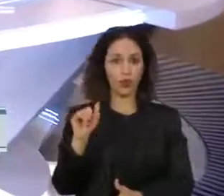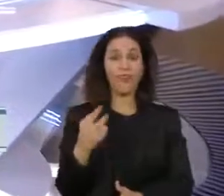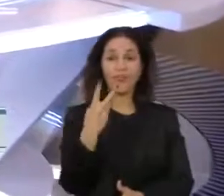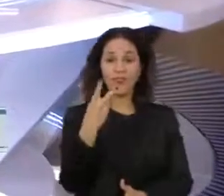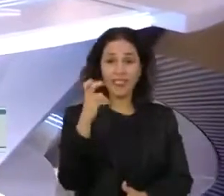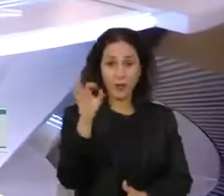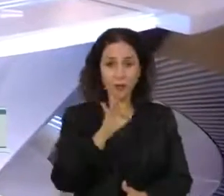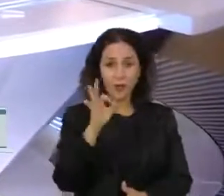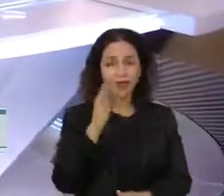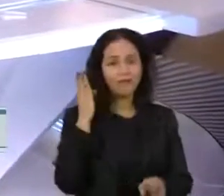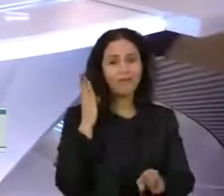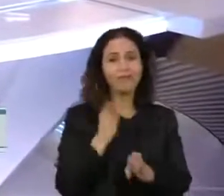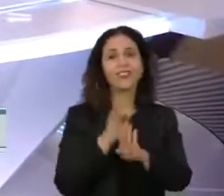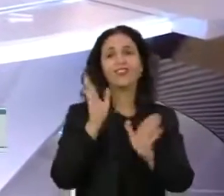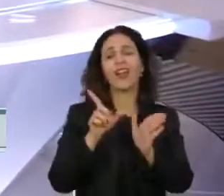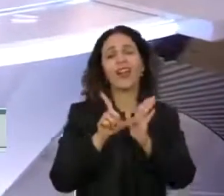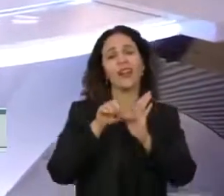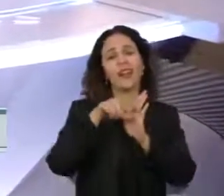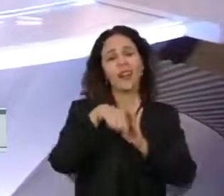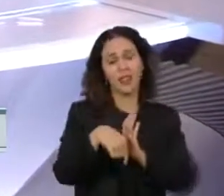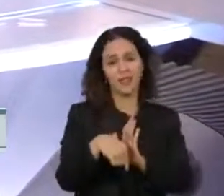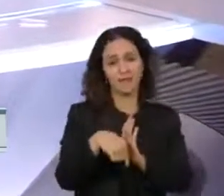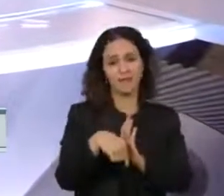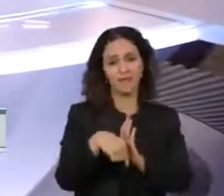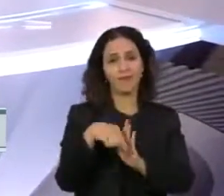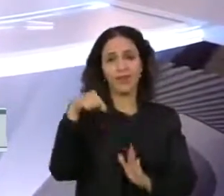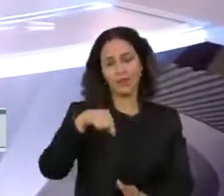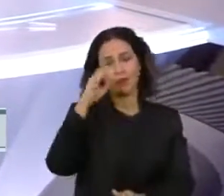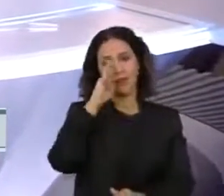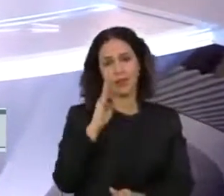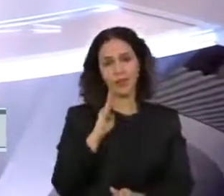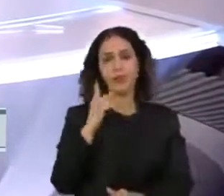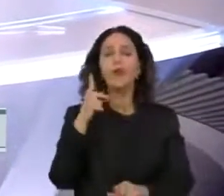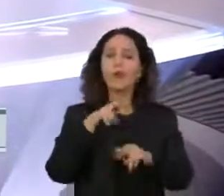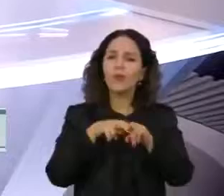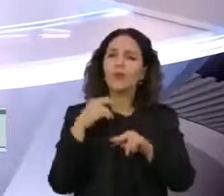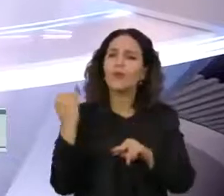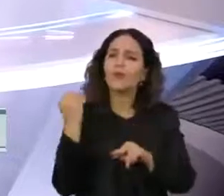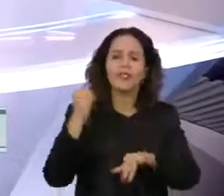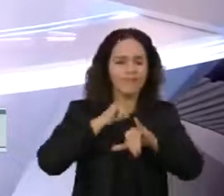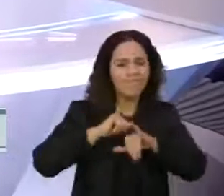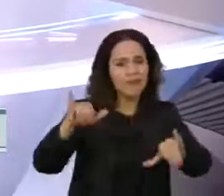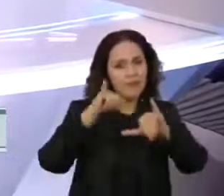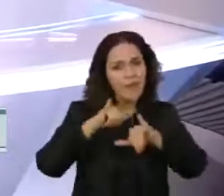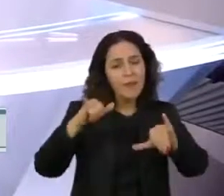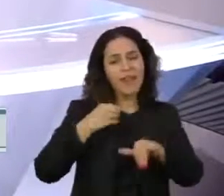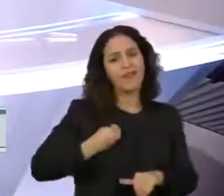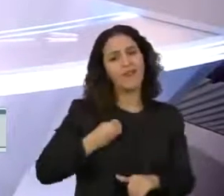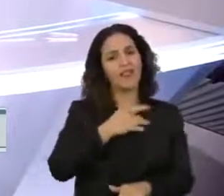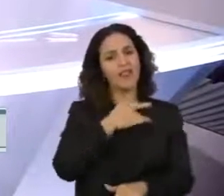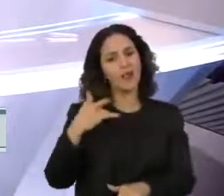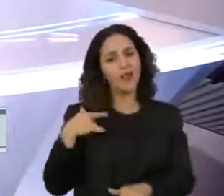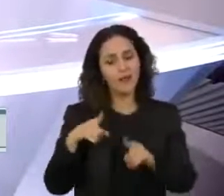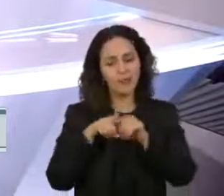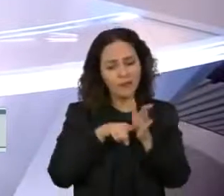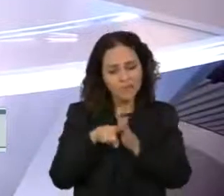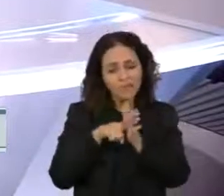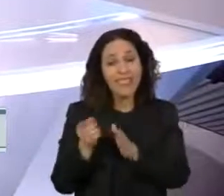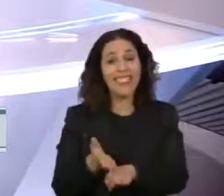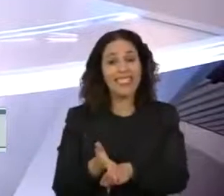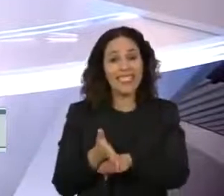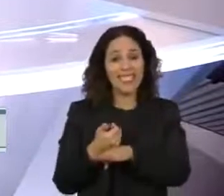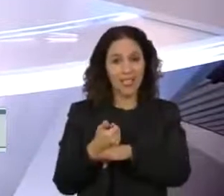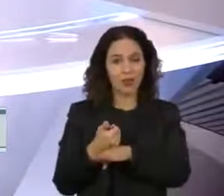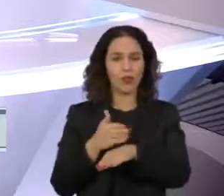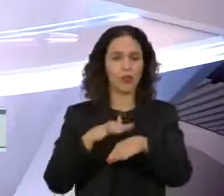em estágio avançado no Brasil. Sobre a importância do diagnóstico precoce e do estilo de vida saudável na prevenção de